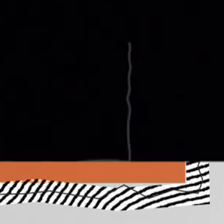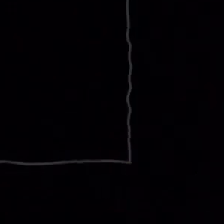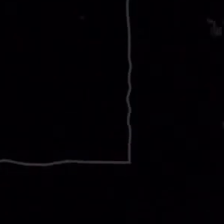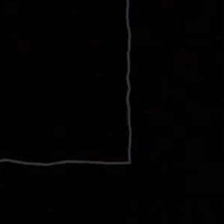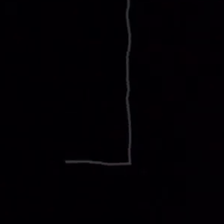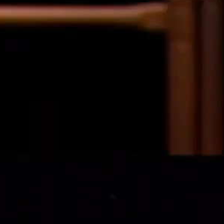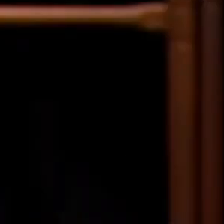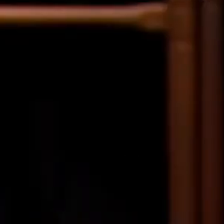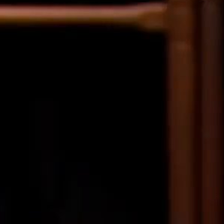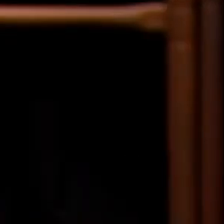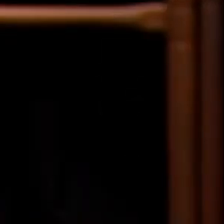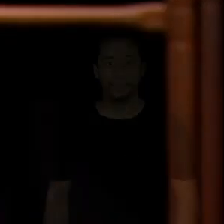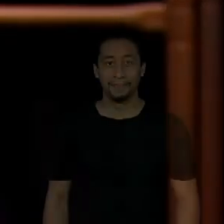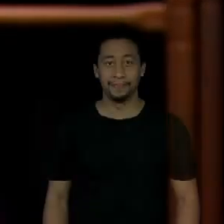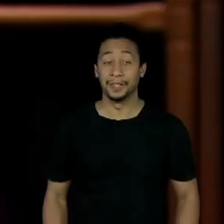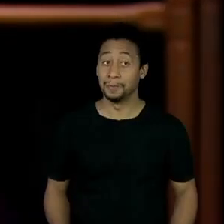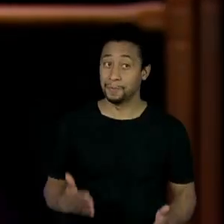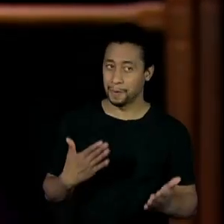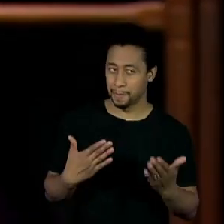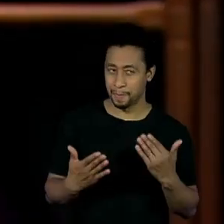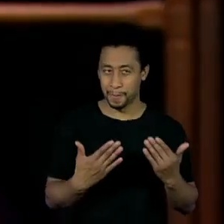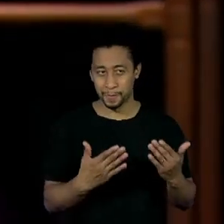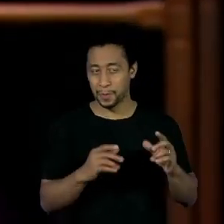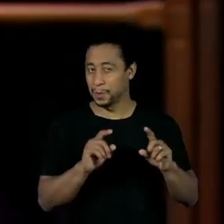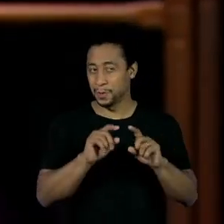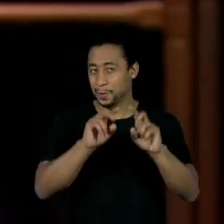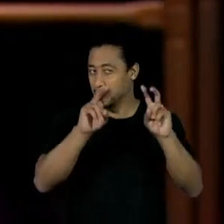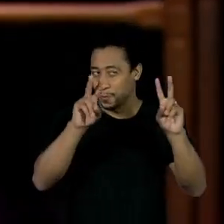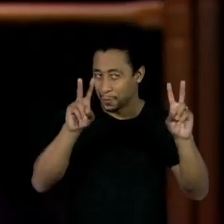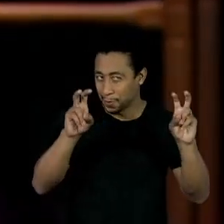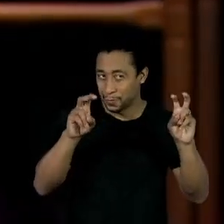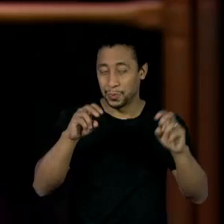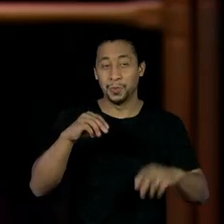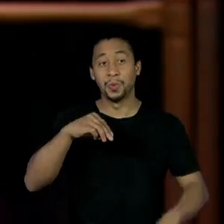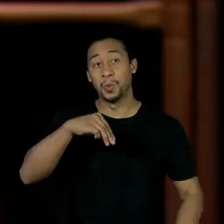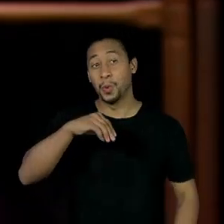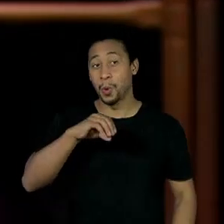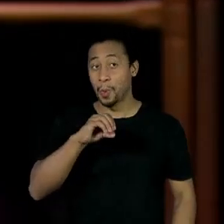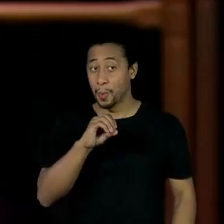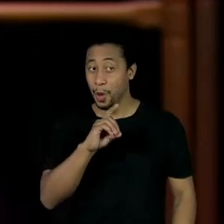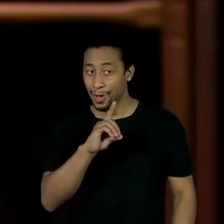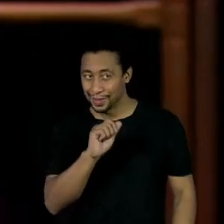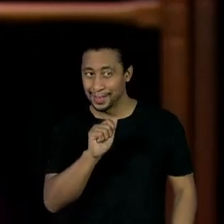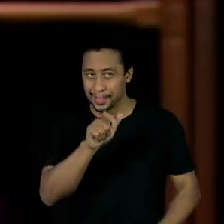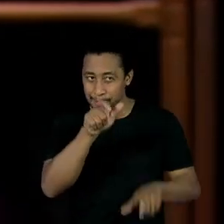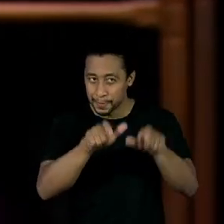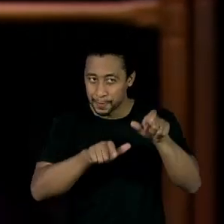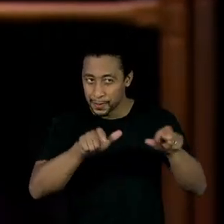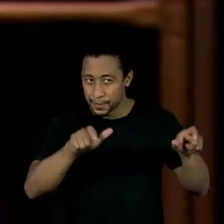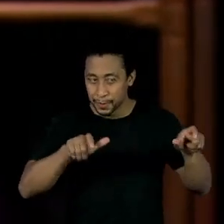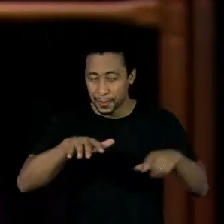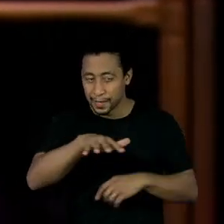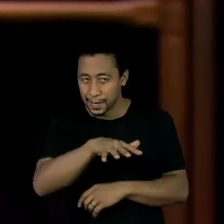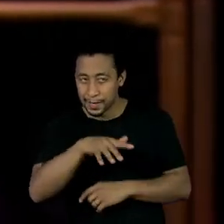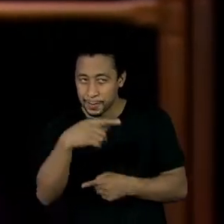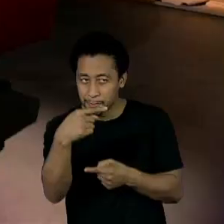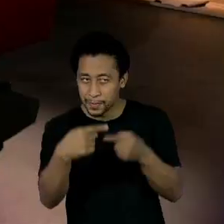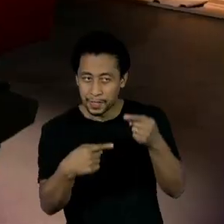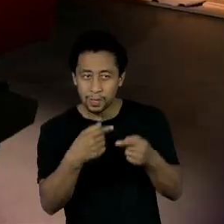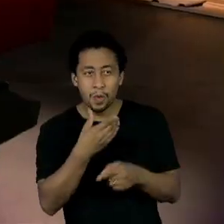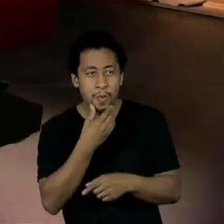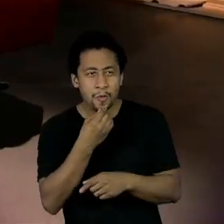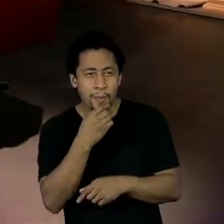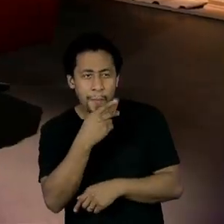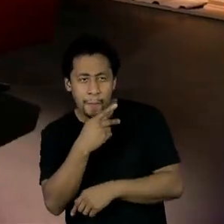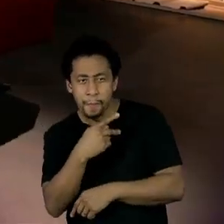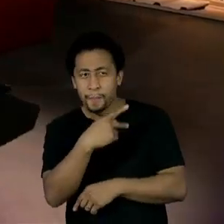constelação. Vamos falar da moda dos homens da política, especificamente os de Brasília. Ah, eu tenho uma história